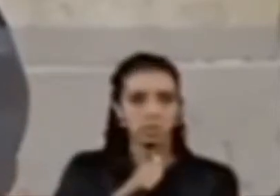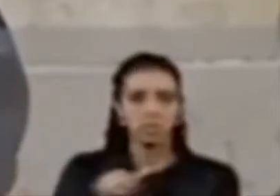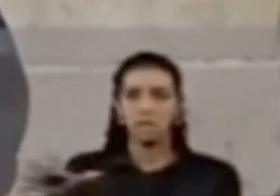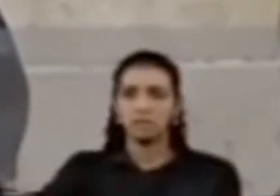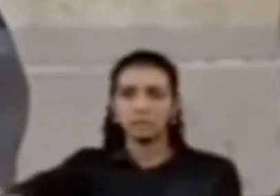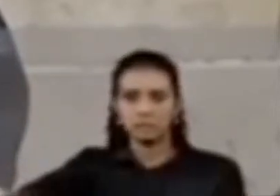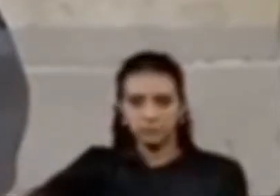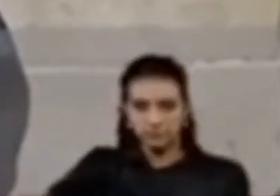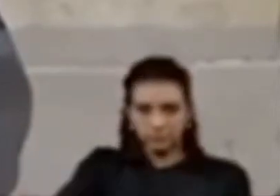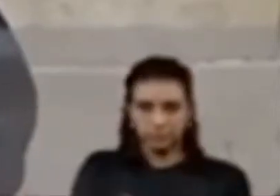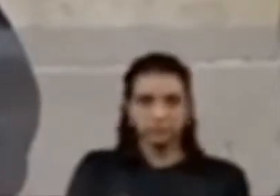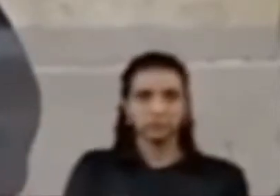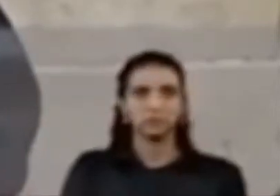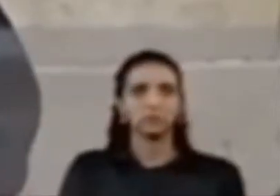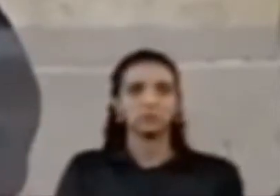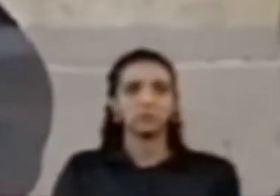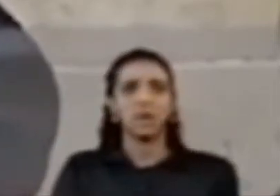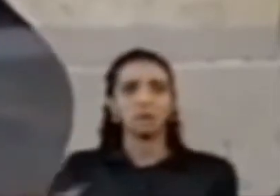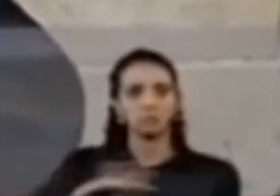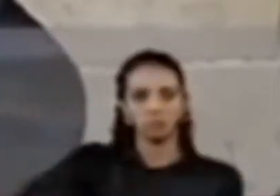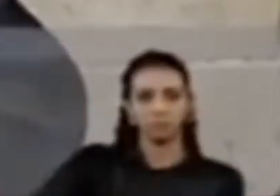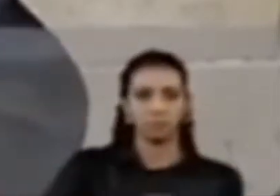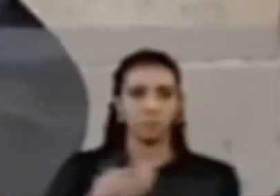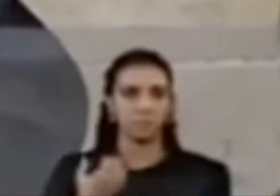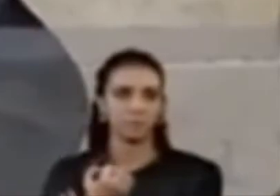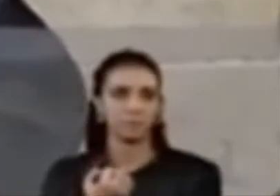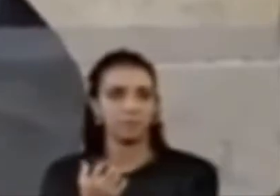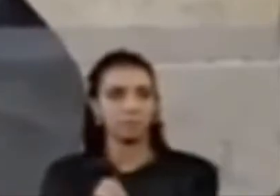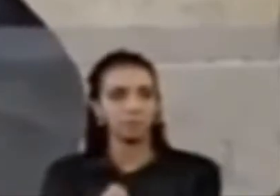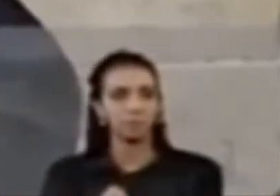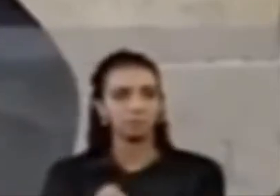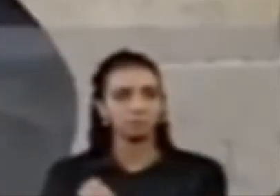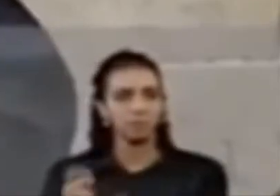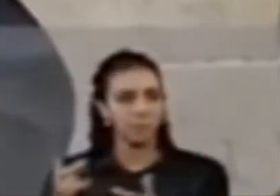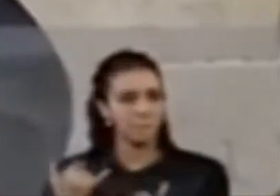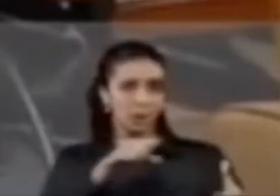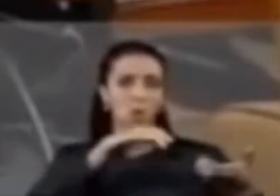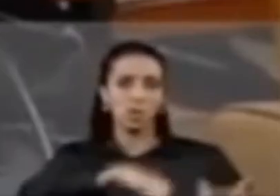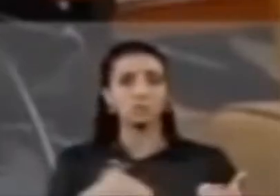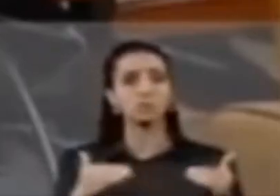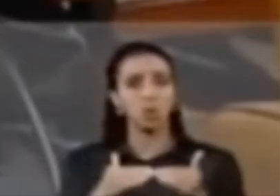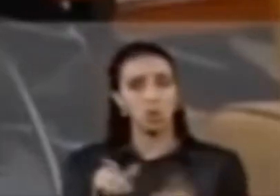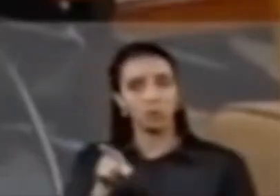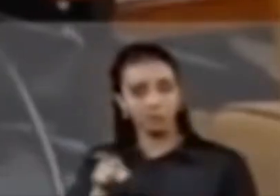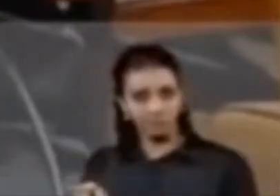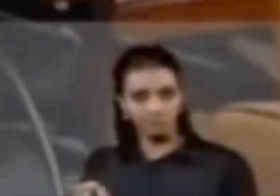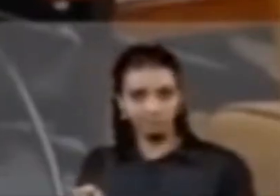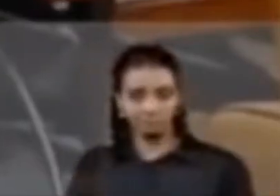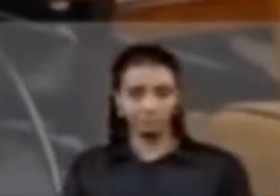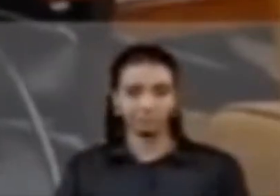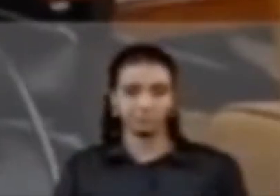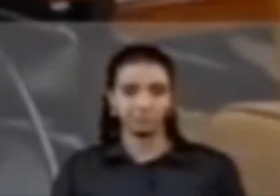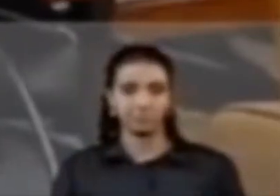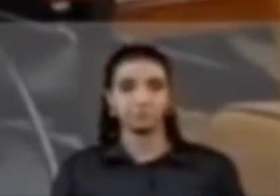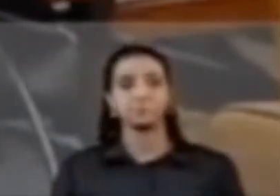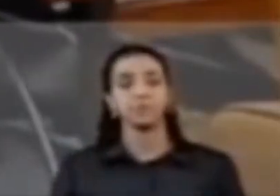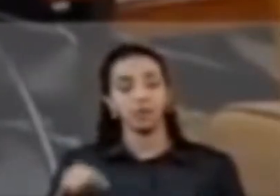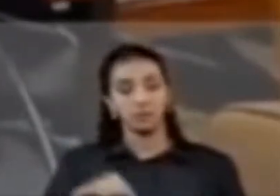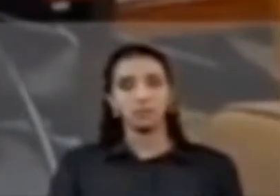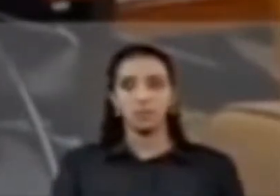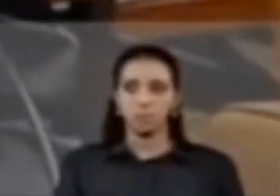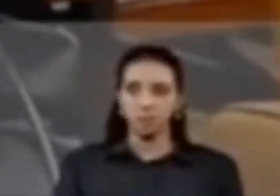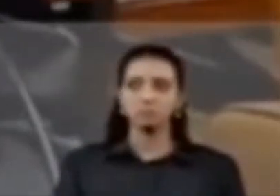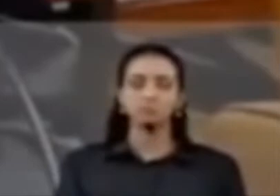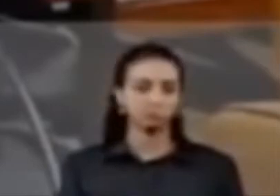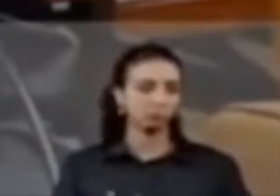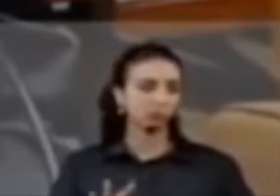e arrastada pelos policiais, como se criminosa fosse. Falando em nome dos ministros da Corte, Luiz